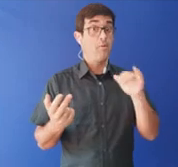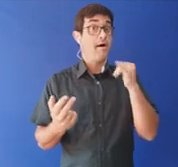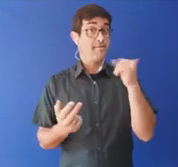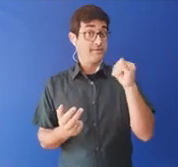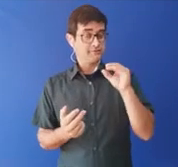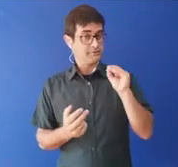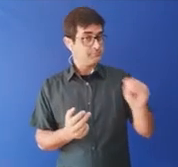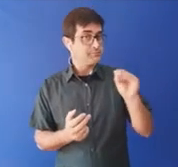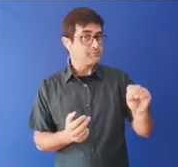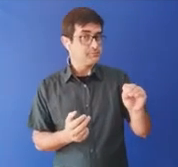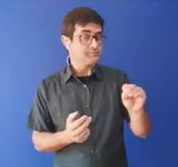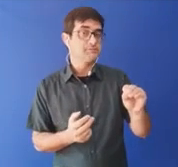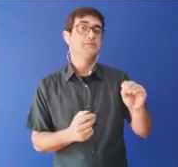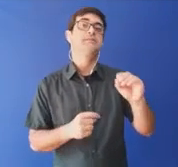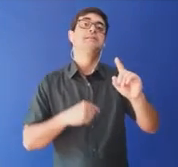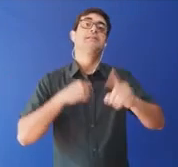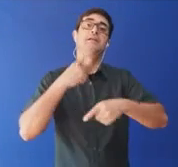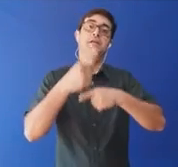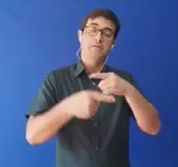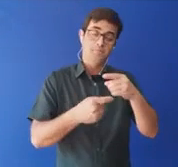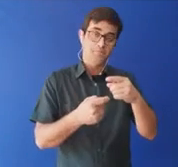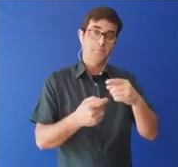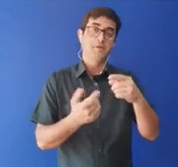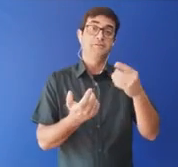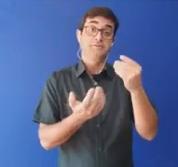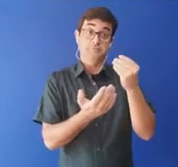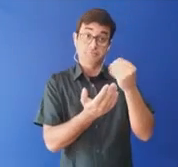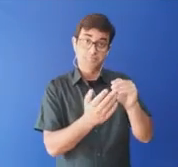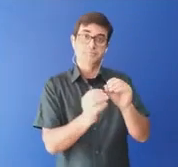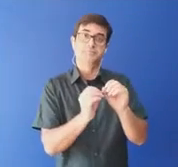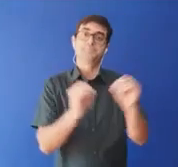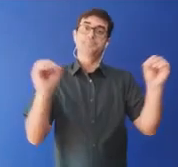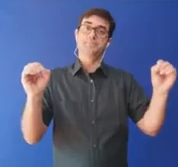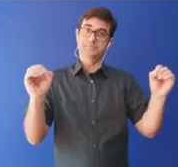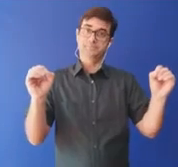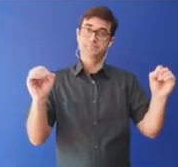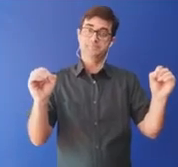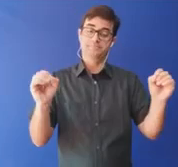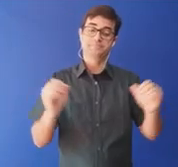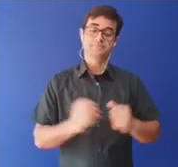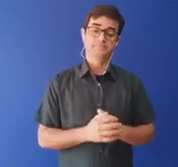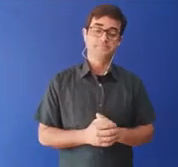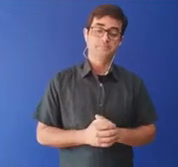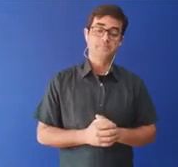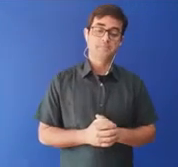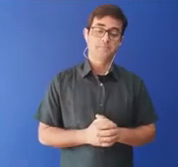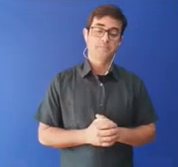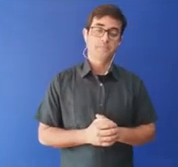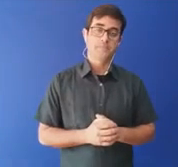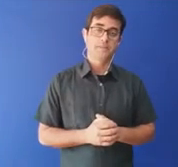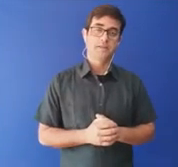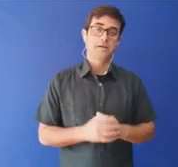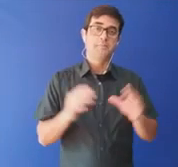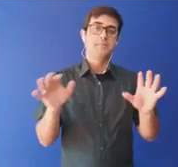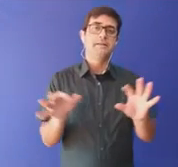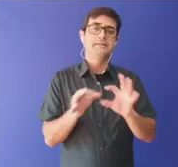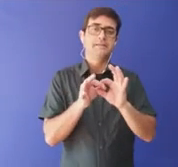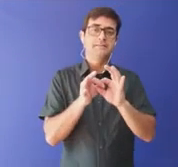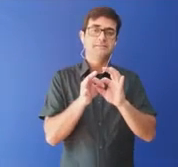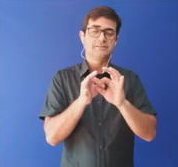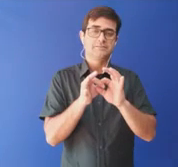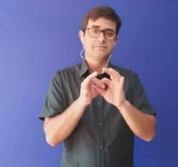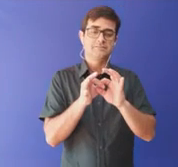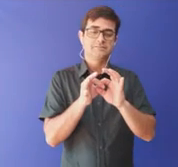Tranquilo? E aí nós temos, por exemplo, uma ligação fraca vai ter um poço